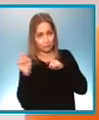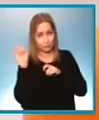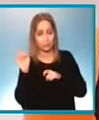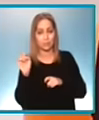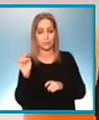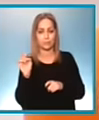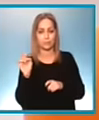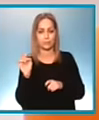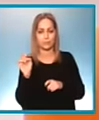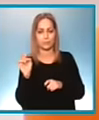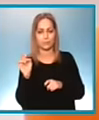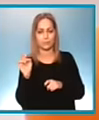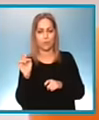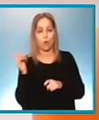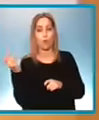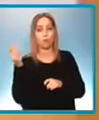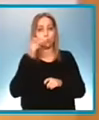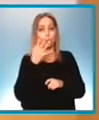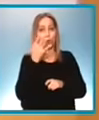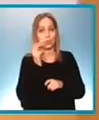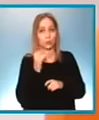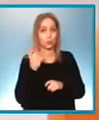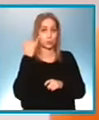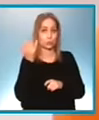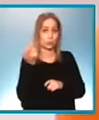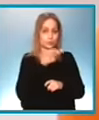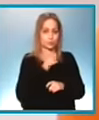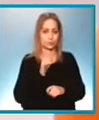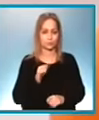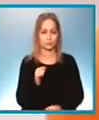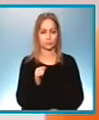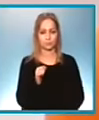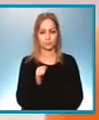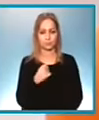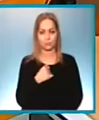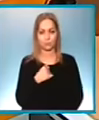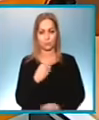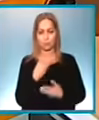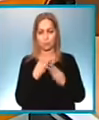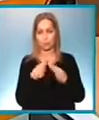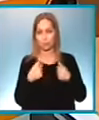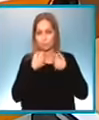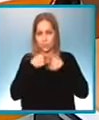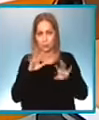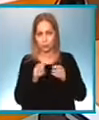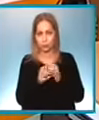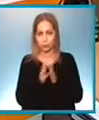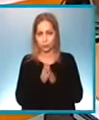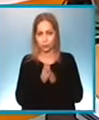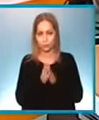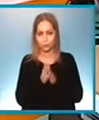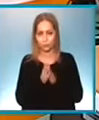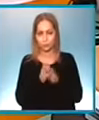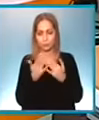casa, voltando 4 anos depois. Sim, e sim, nós perdemos tudo, mas as pessoas perderam